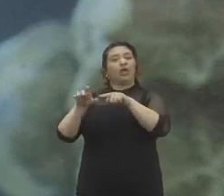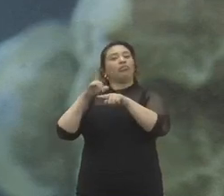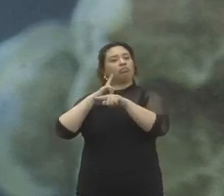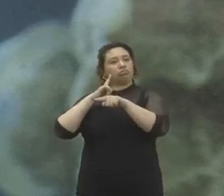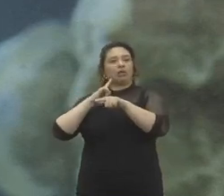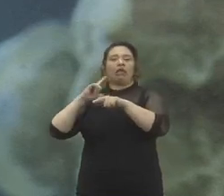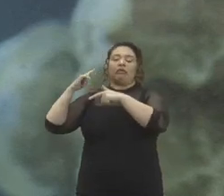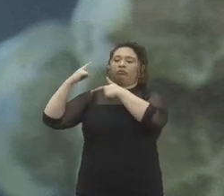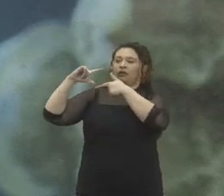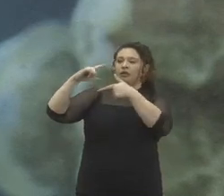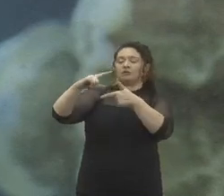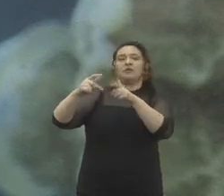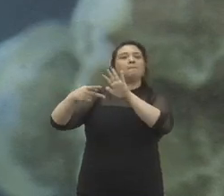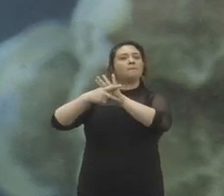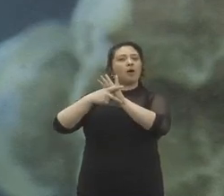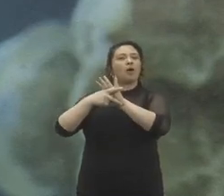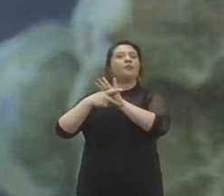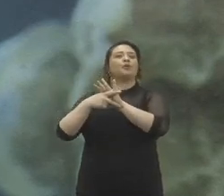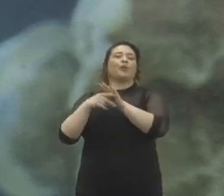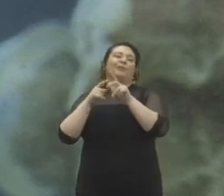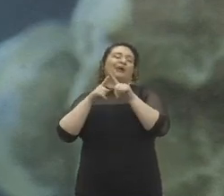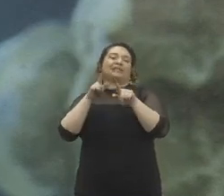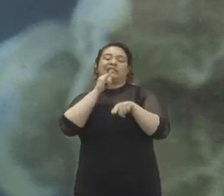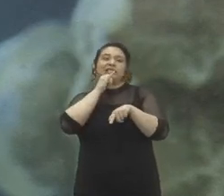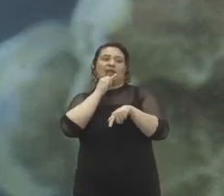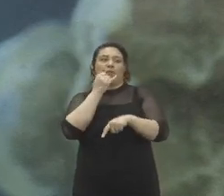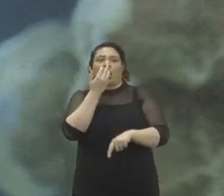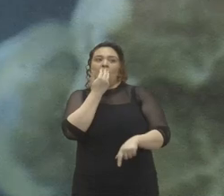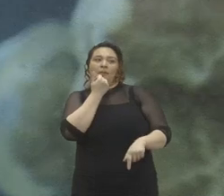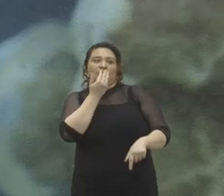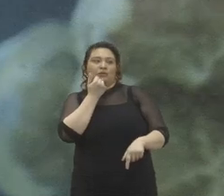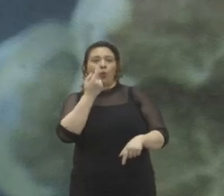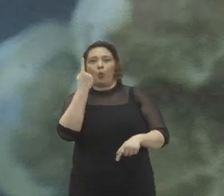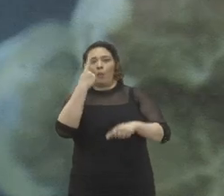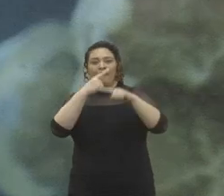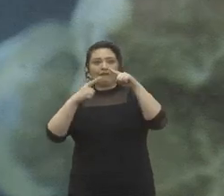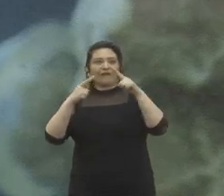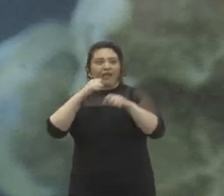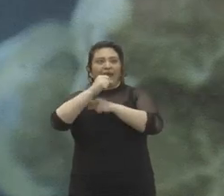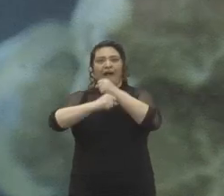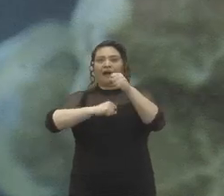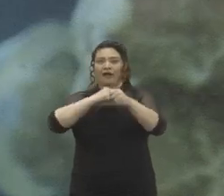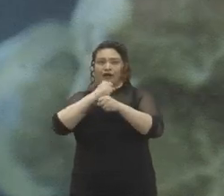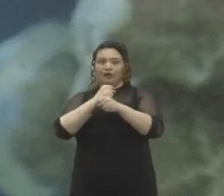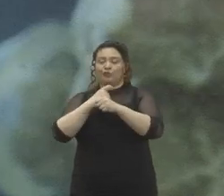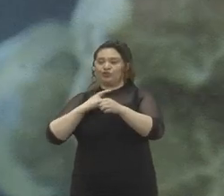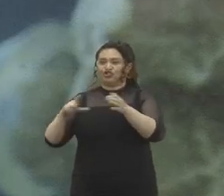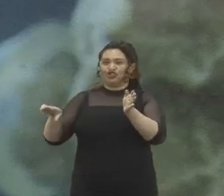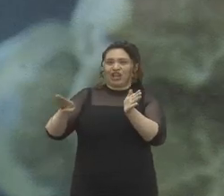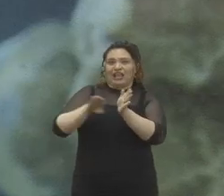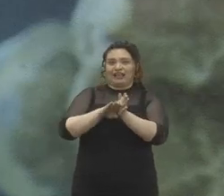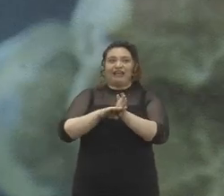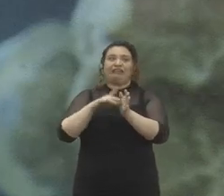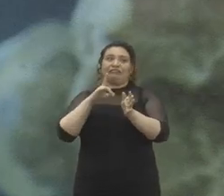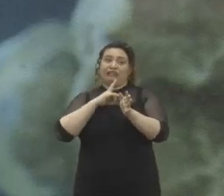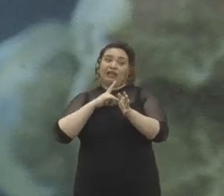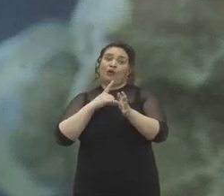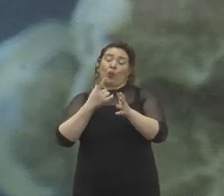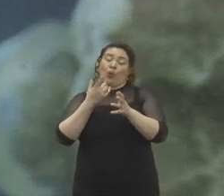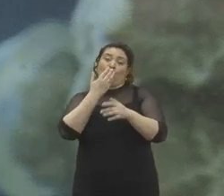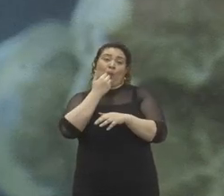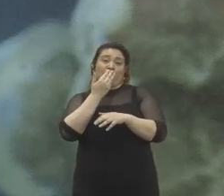na medida do possível mas muita por exemplo alimentação que chega uma vez por ano Imaginem é muita comida processada